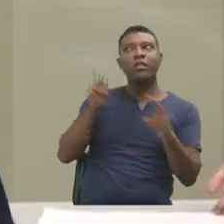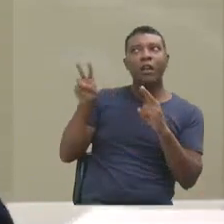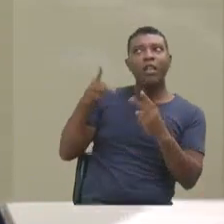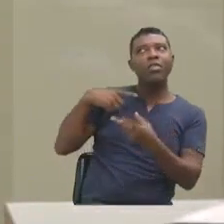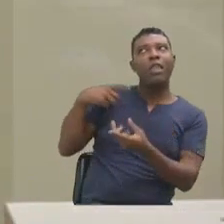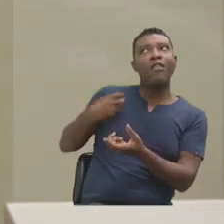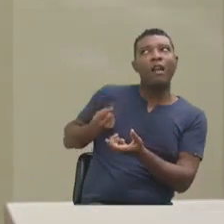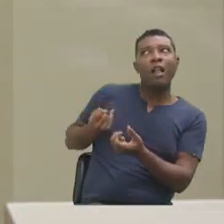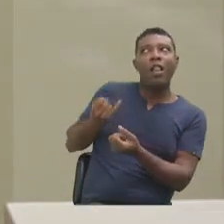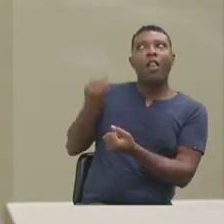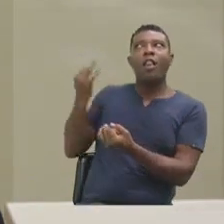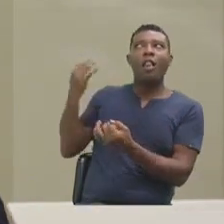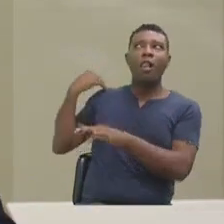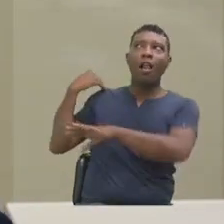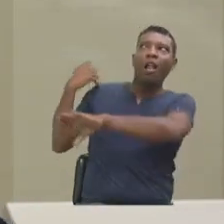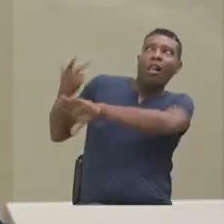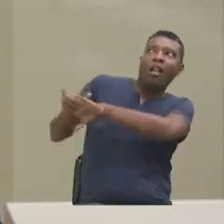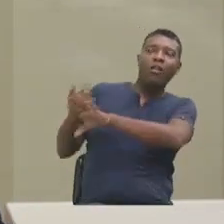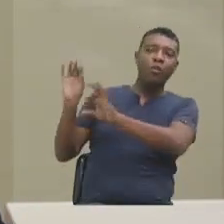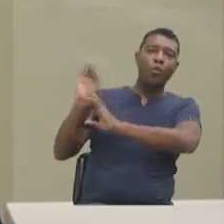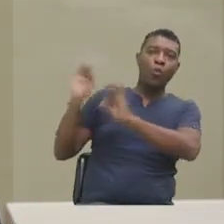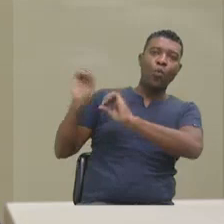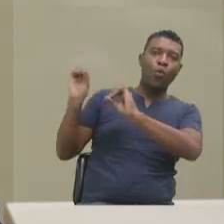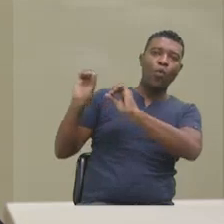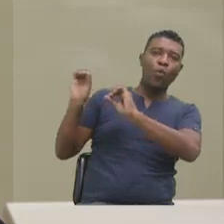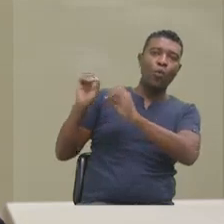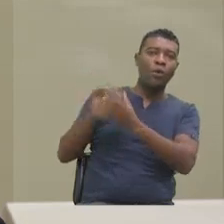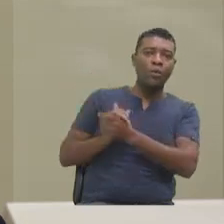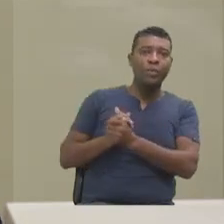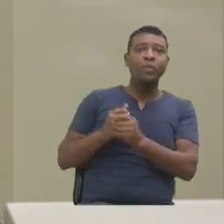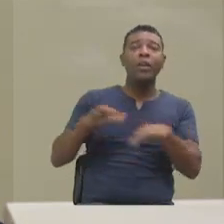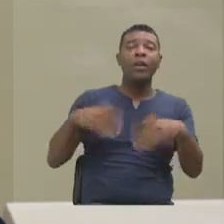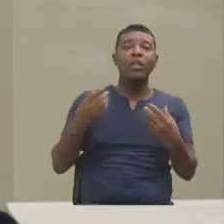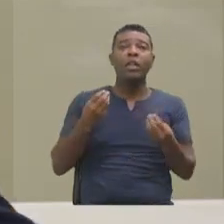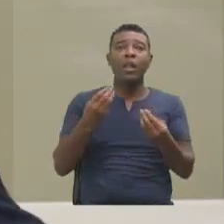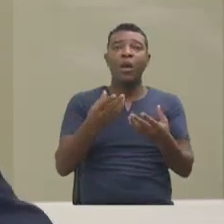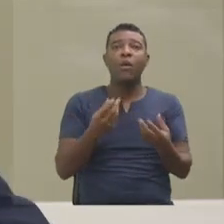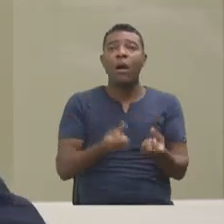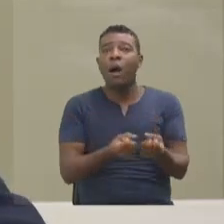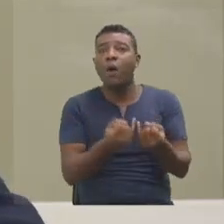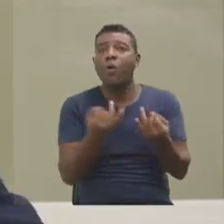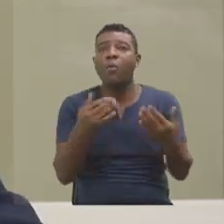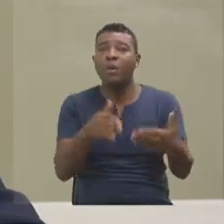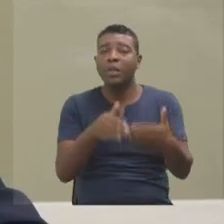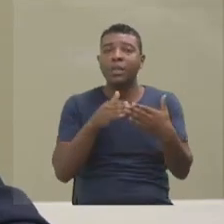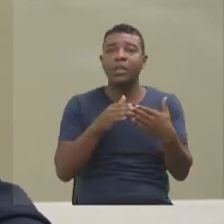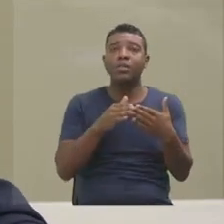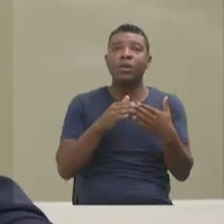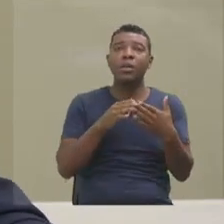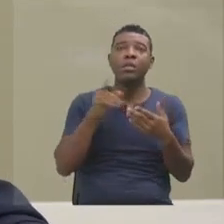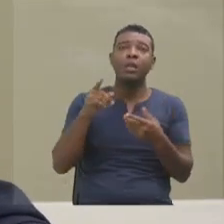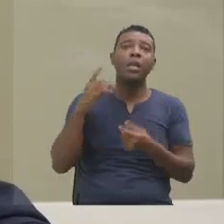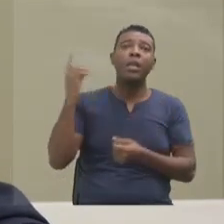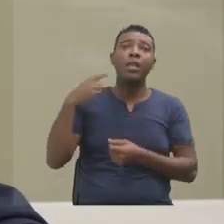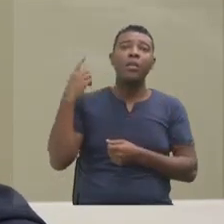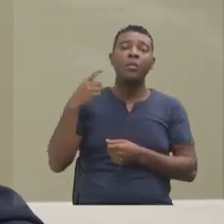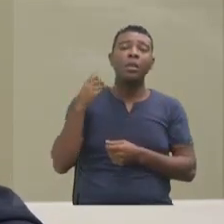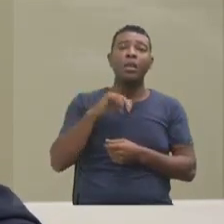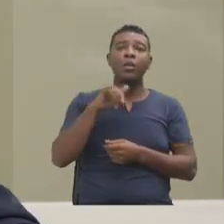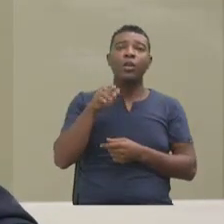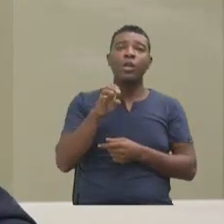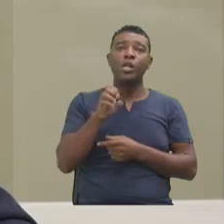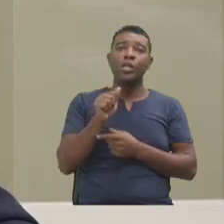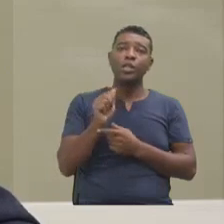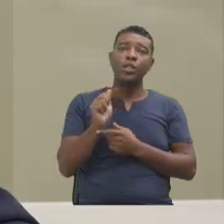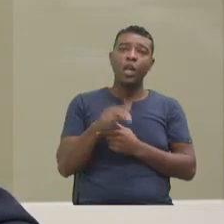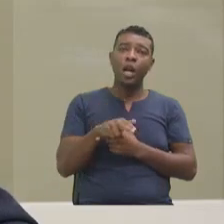na Assembleia Legislativa e como a gente concedeu algumas exceções na condição o deputado Jean Freire estava